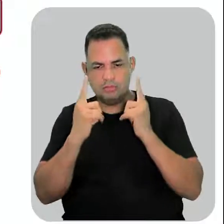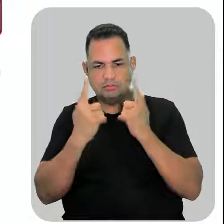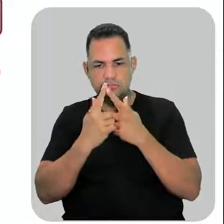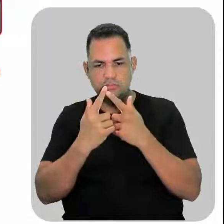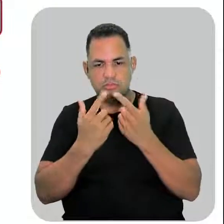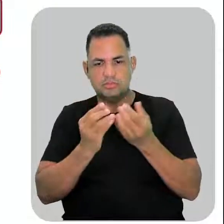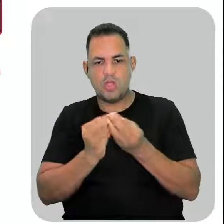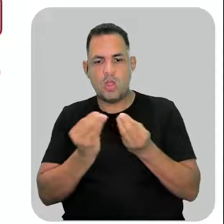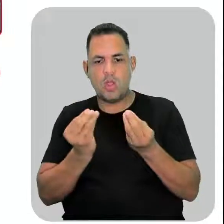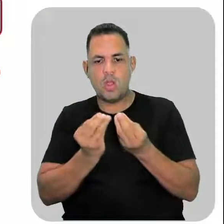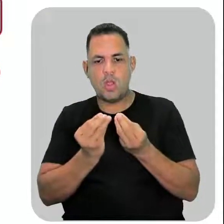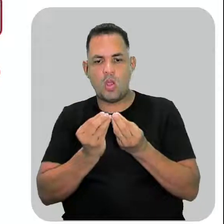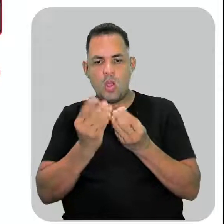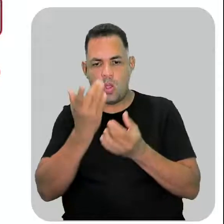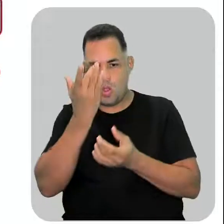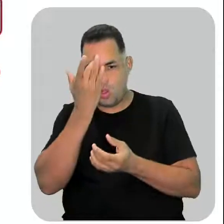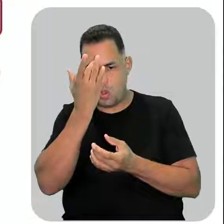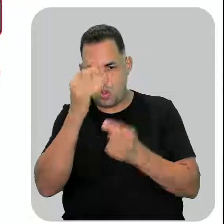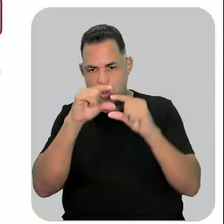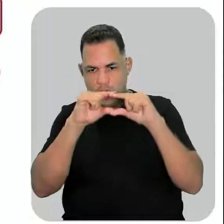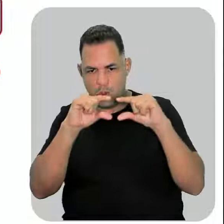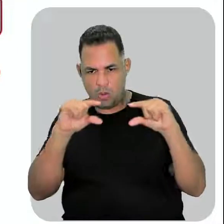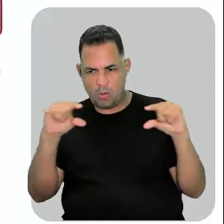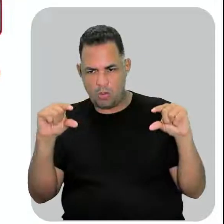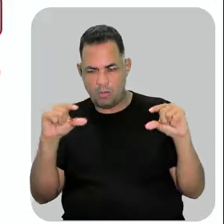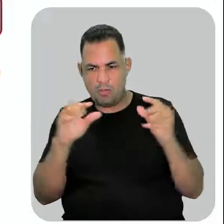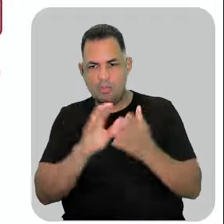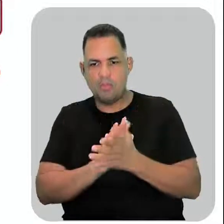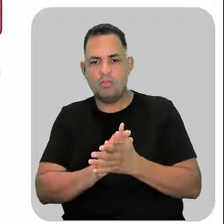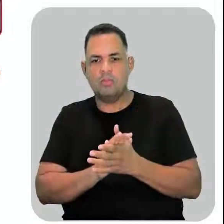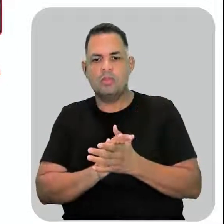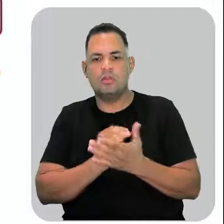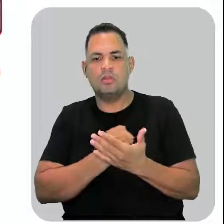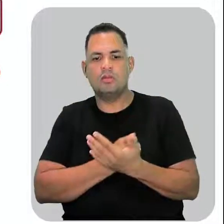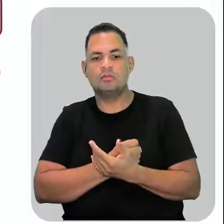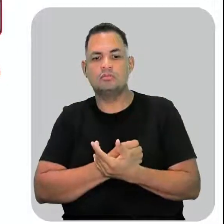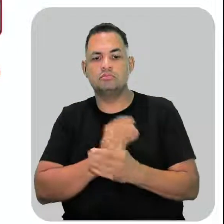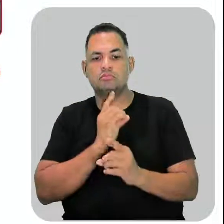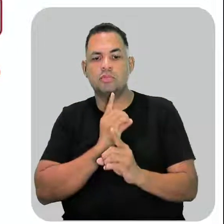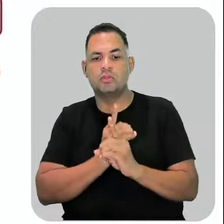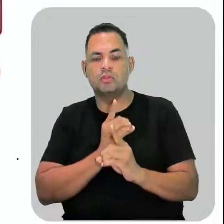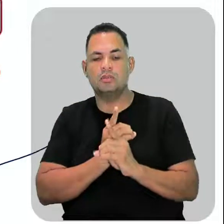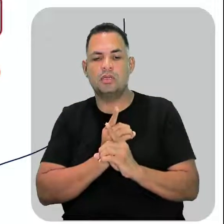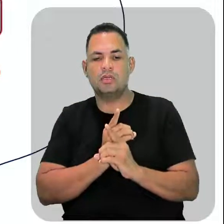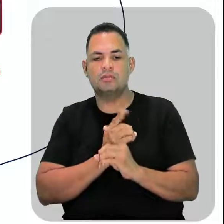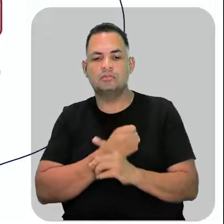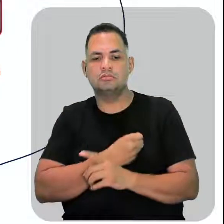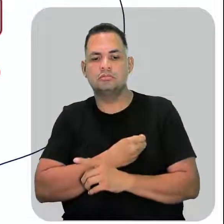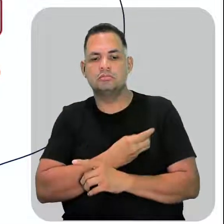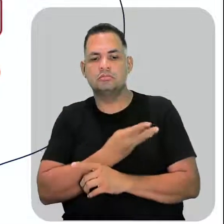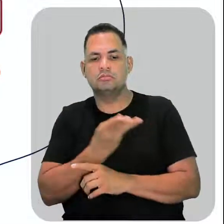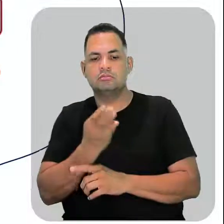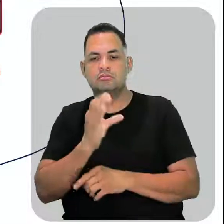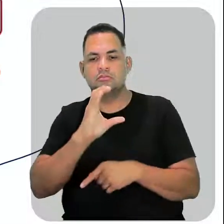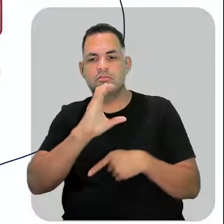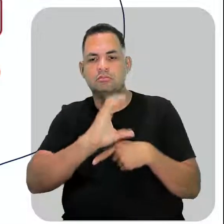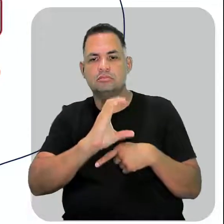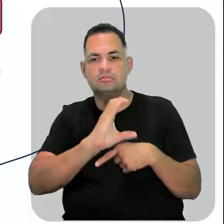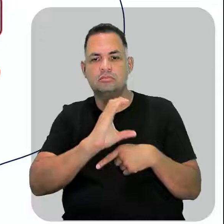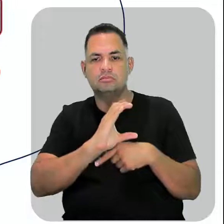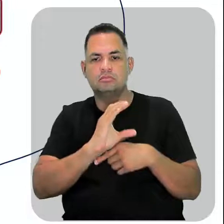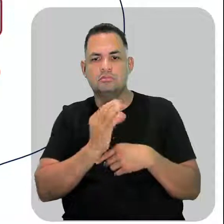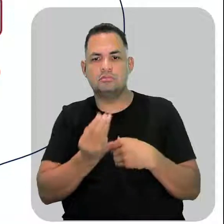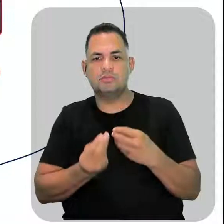fórmula molecular desse composto, basta eu pegar a quantidade de carbonos que ele tem aqui ó, e jogar na nossa